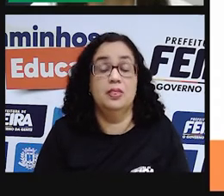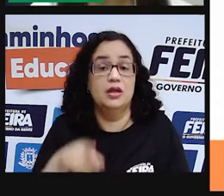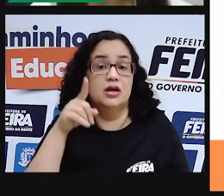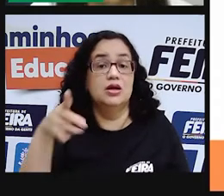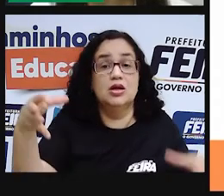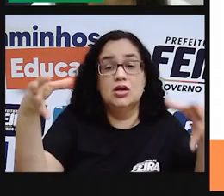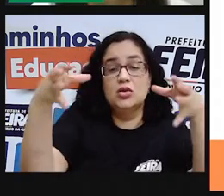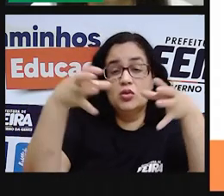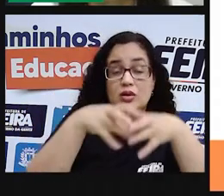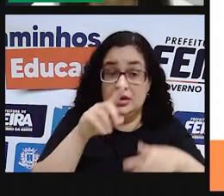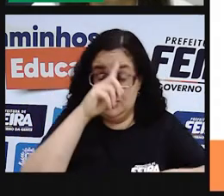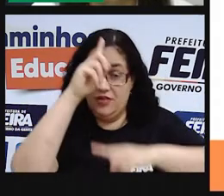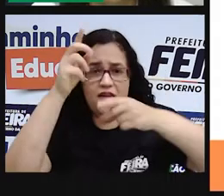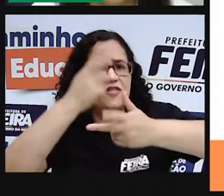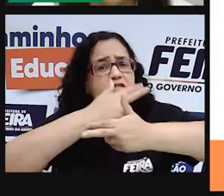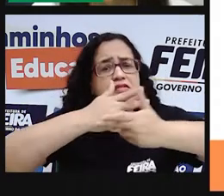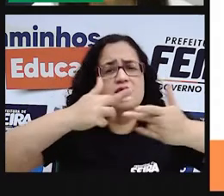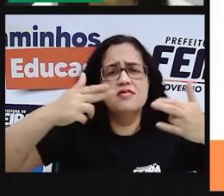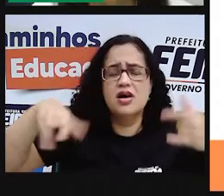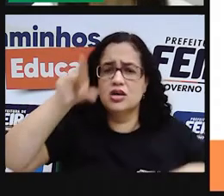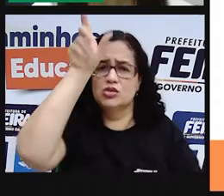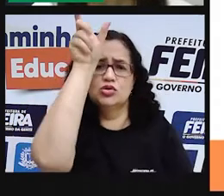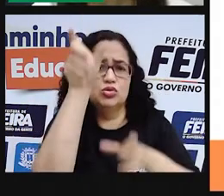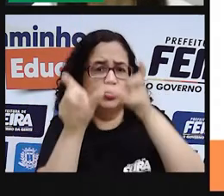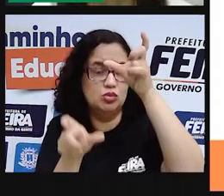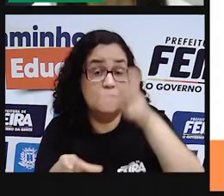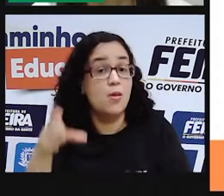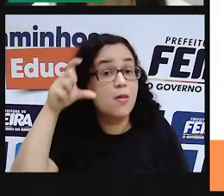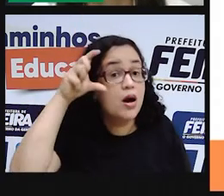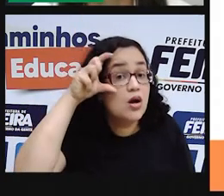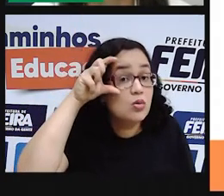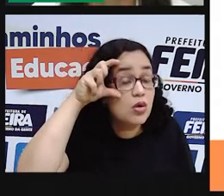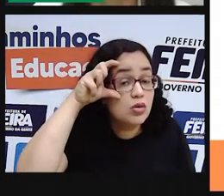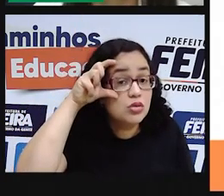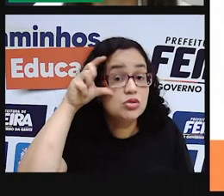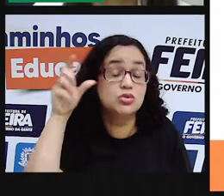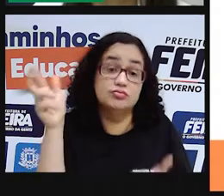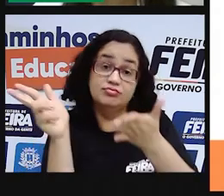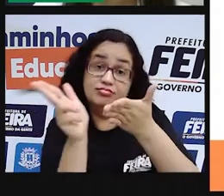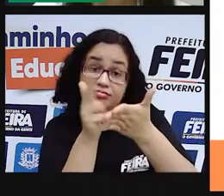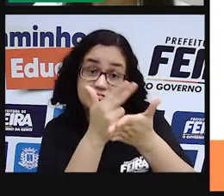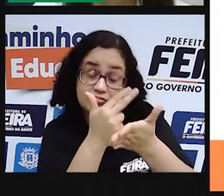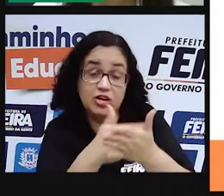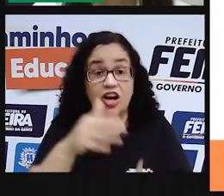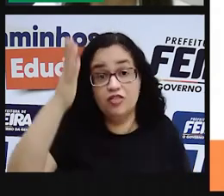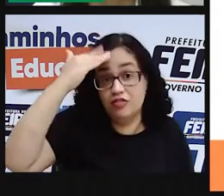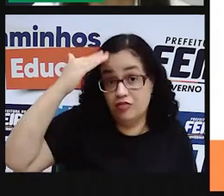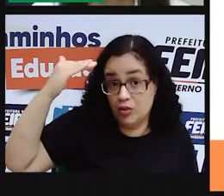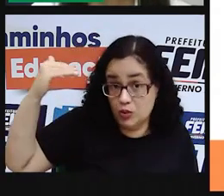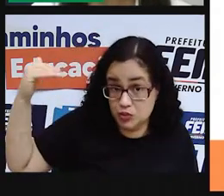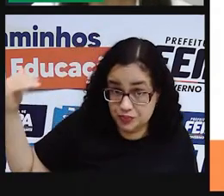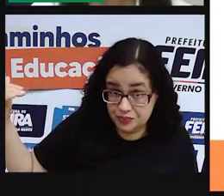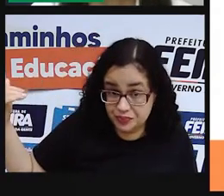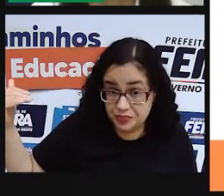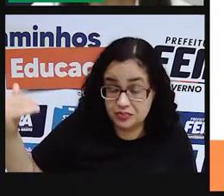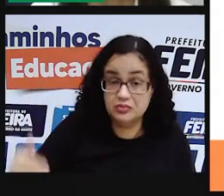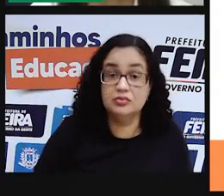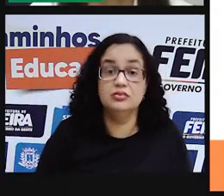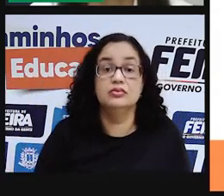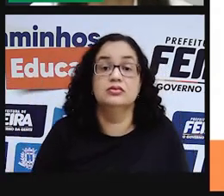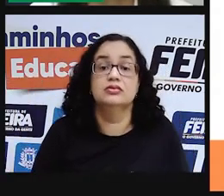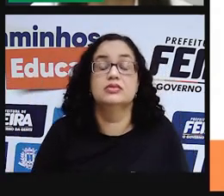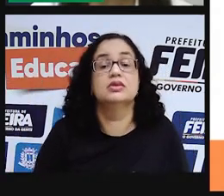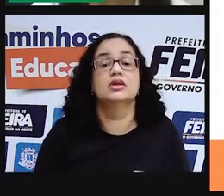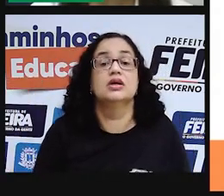é uma turma criada com vários personagens por Maurício de Souza, muito famosa entre o público infantil. E